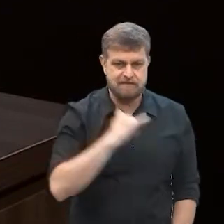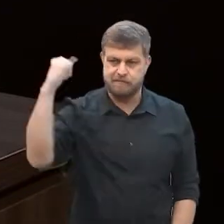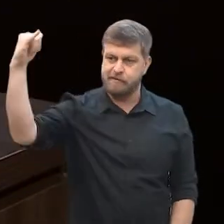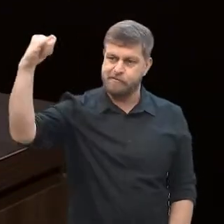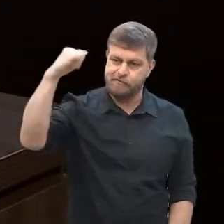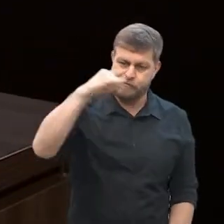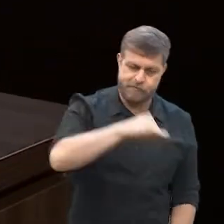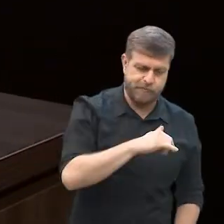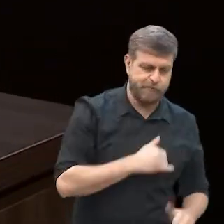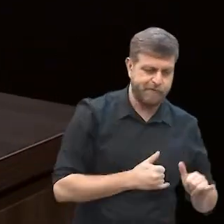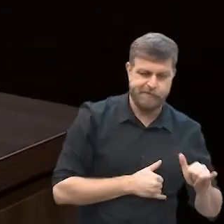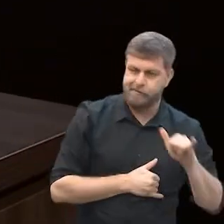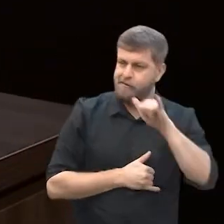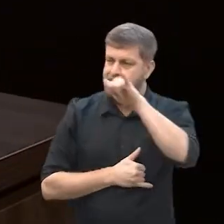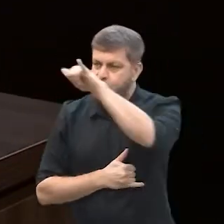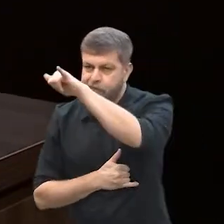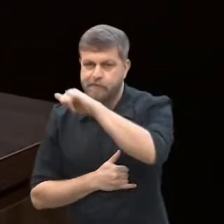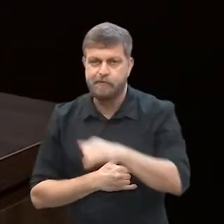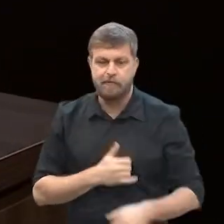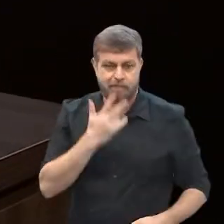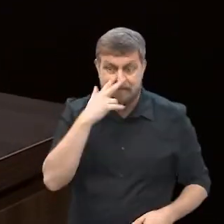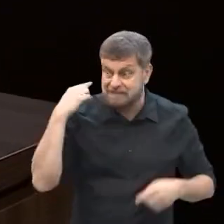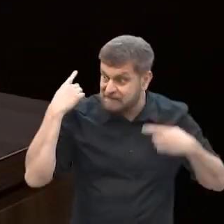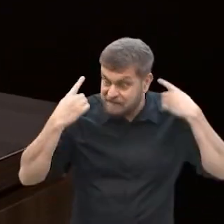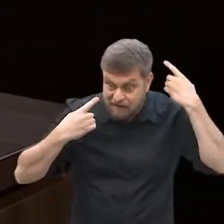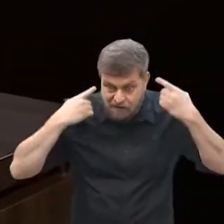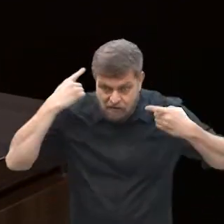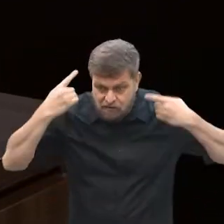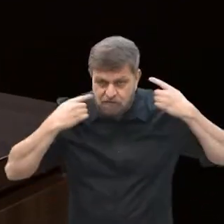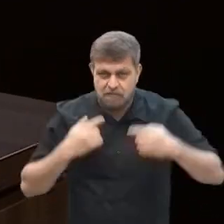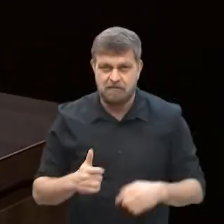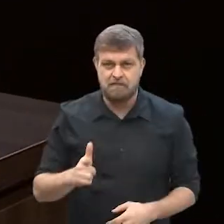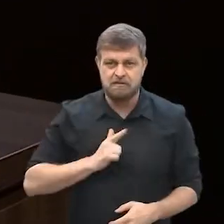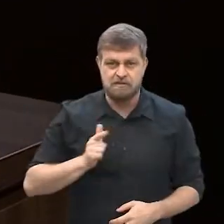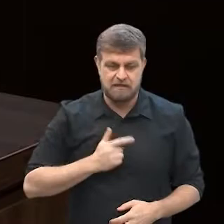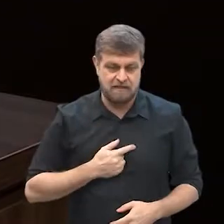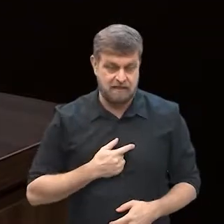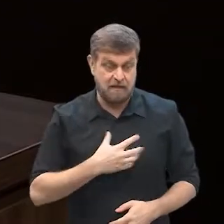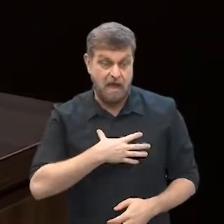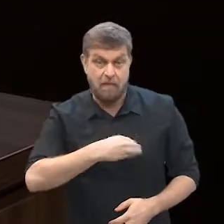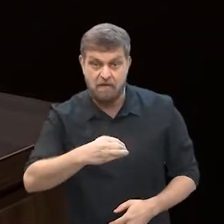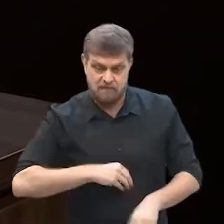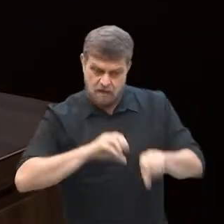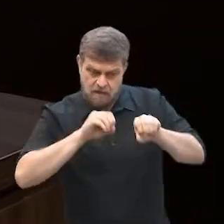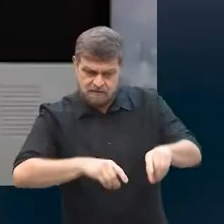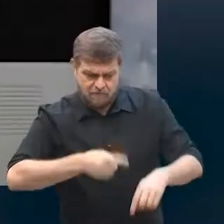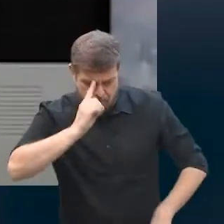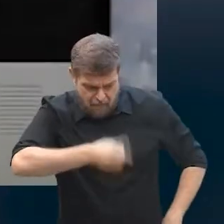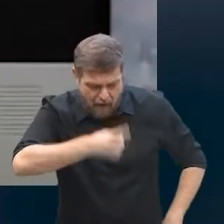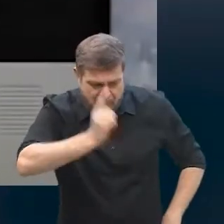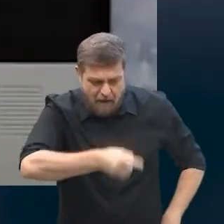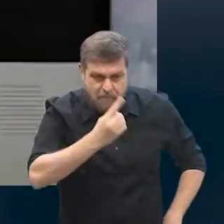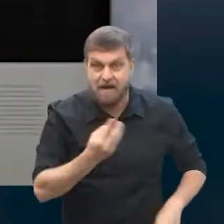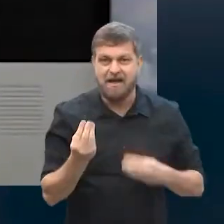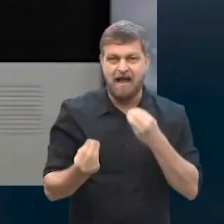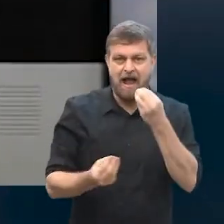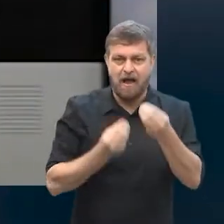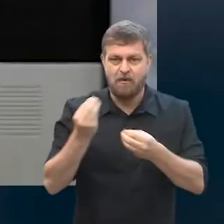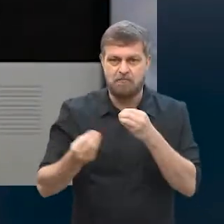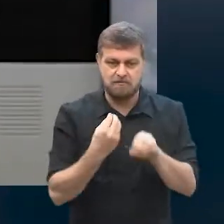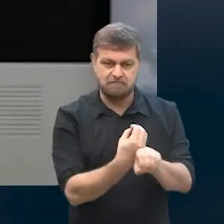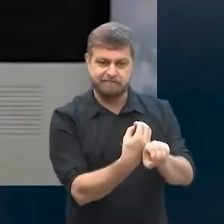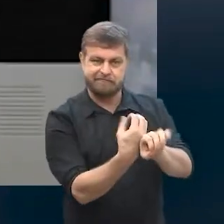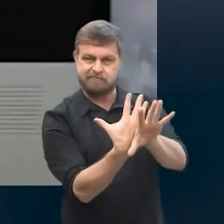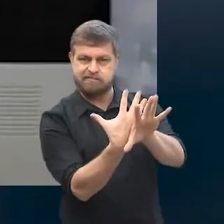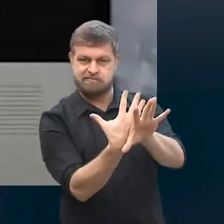Brasil. Era uma loucura e realmente assim, tinha que brigar com meus filhos, dar uma dura que todo pai tem que dar. Era